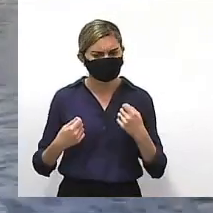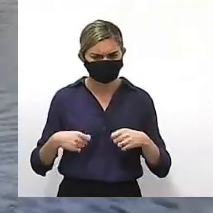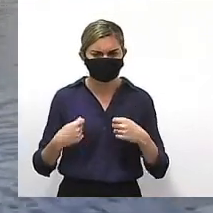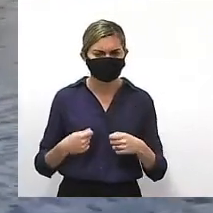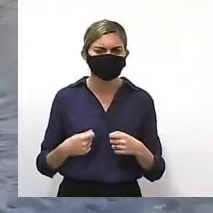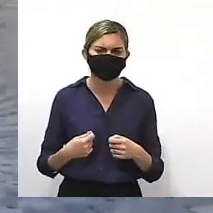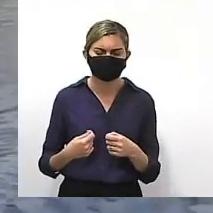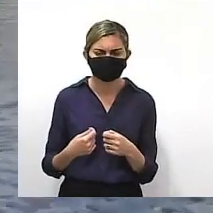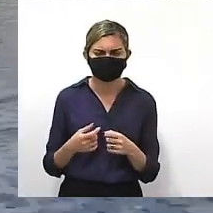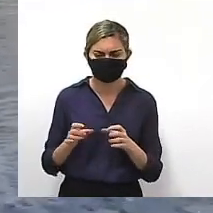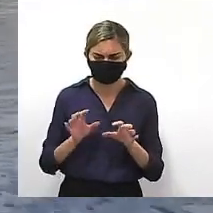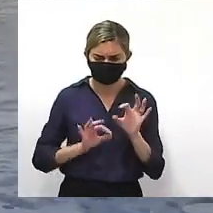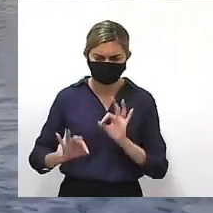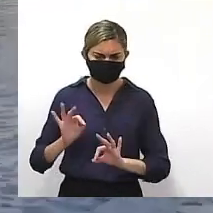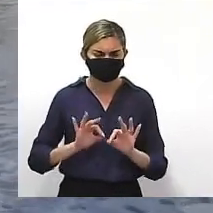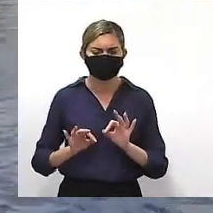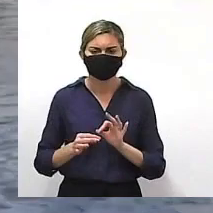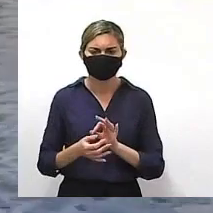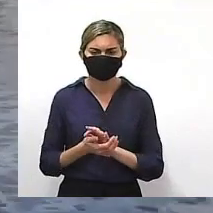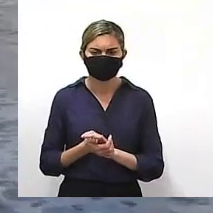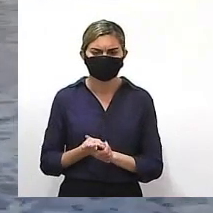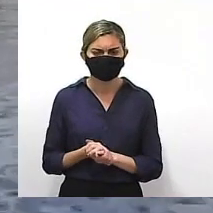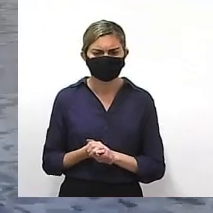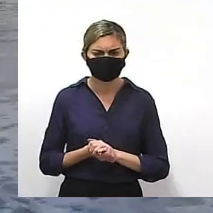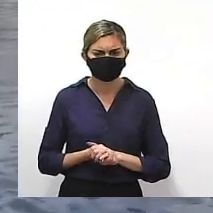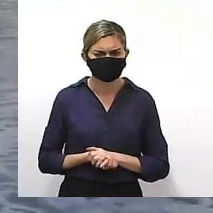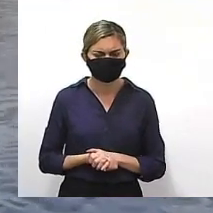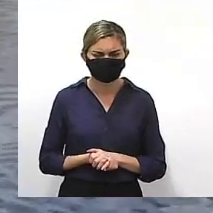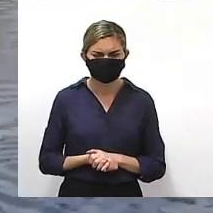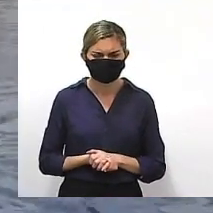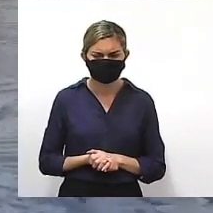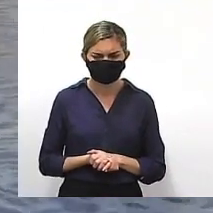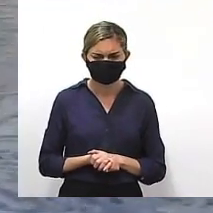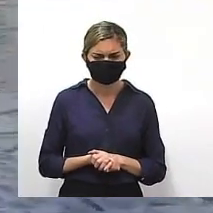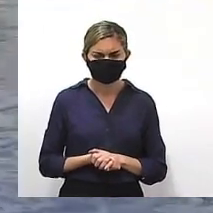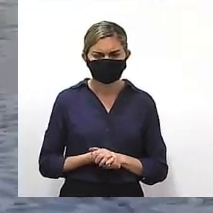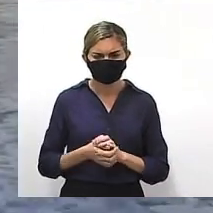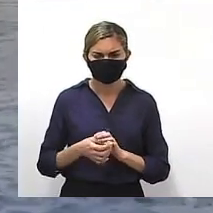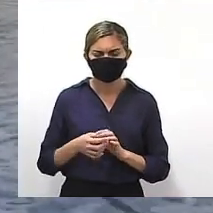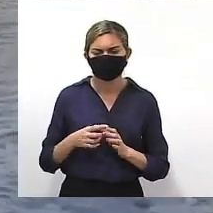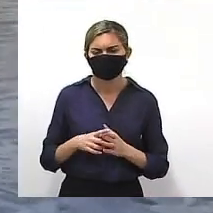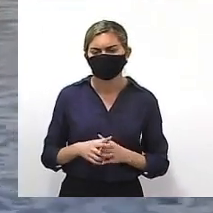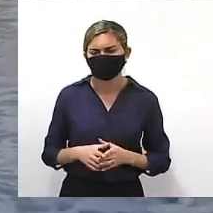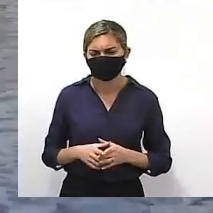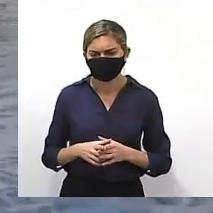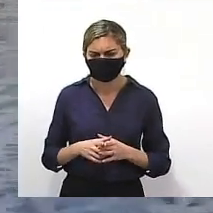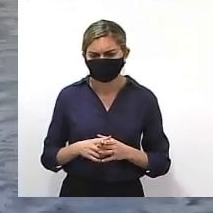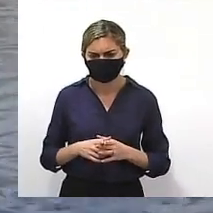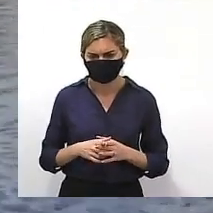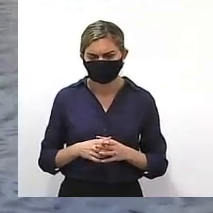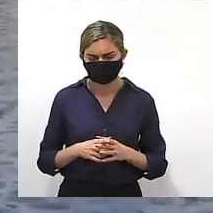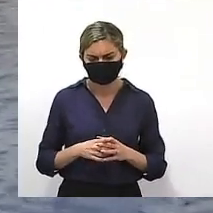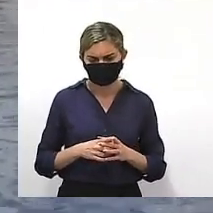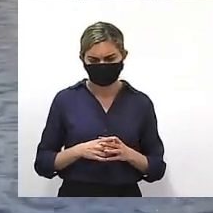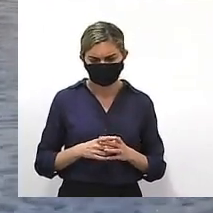ruim também do viveiro. Isso aí é limpar. Jogar lama.